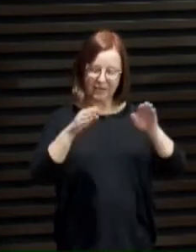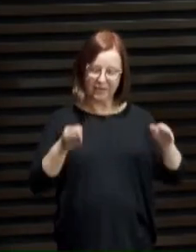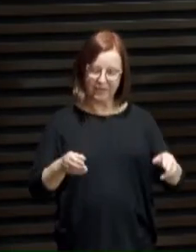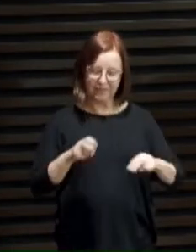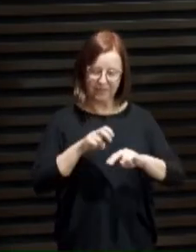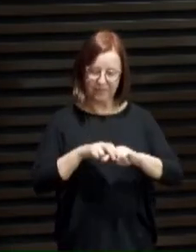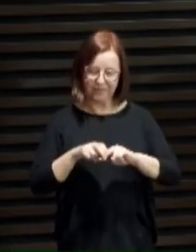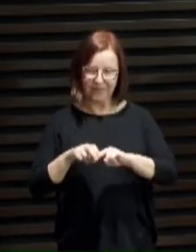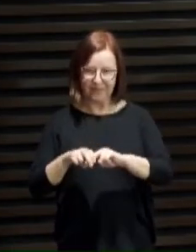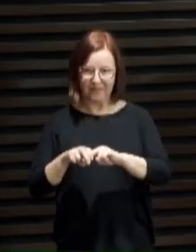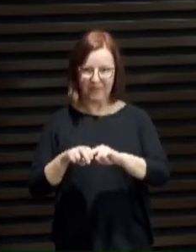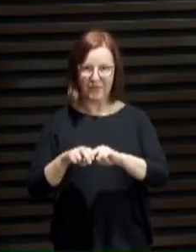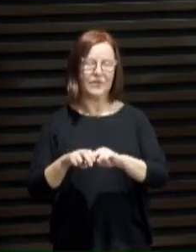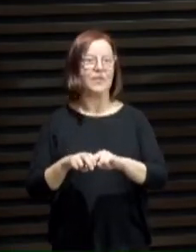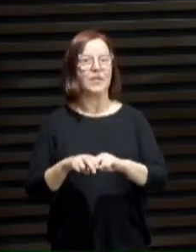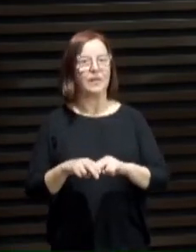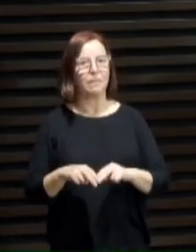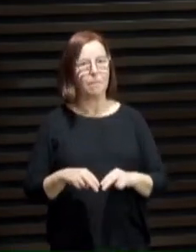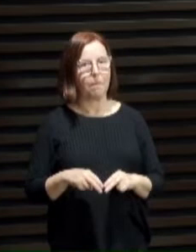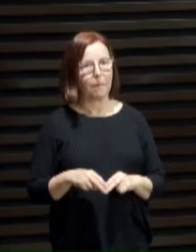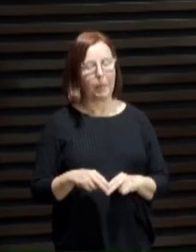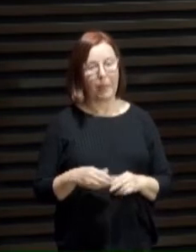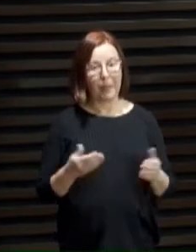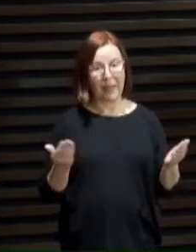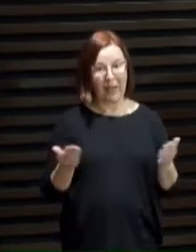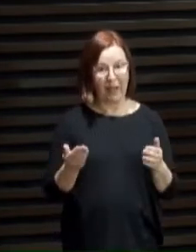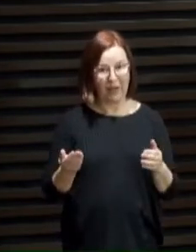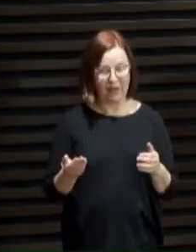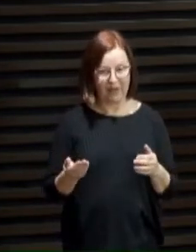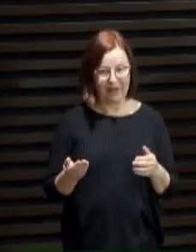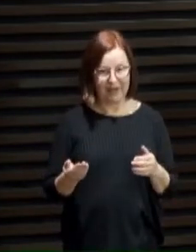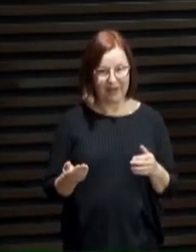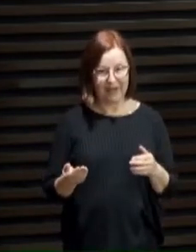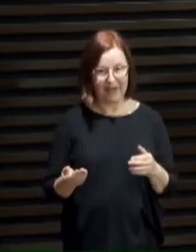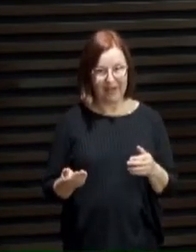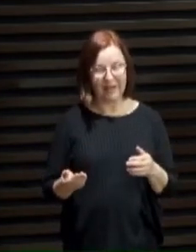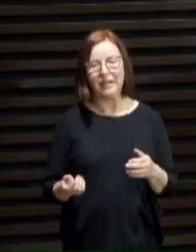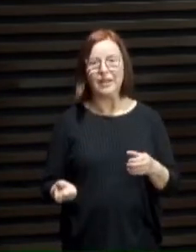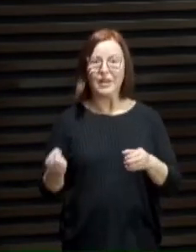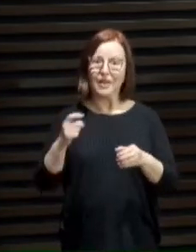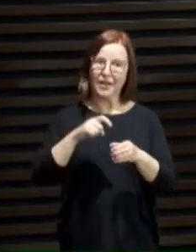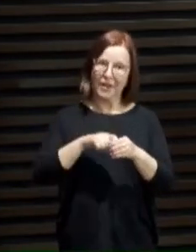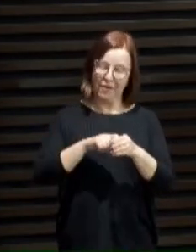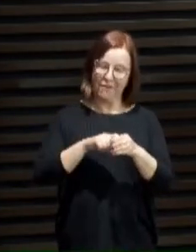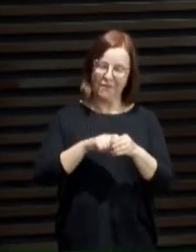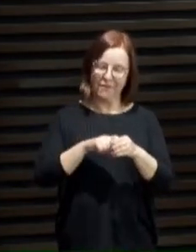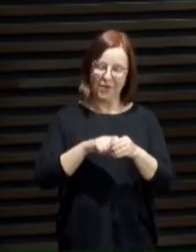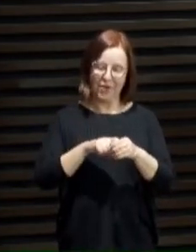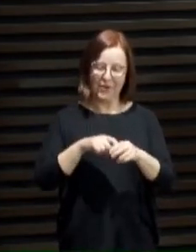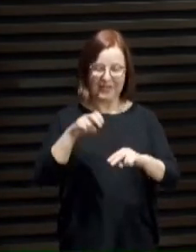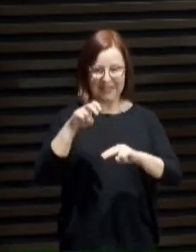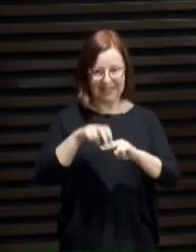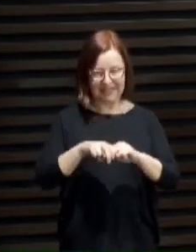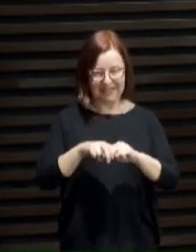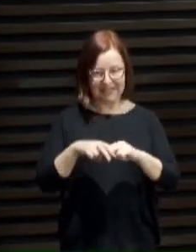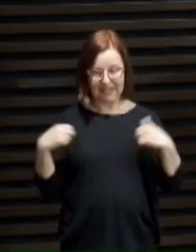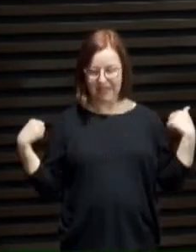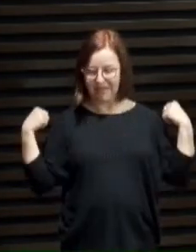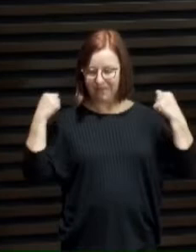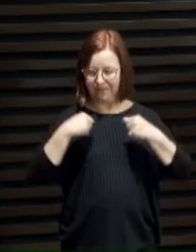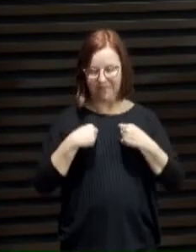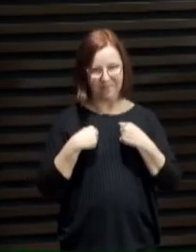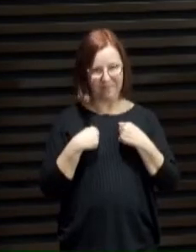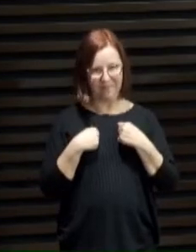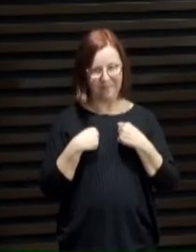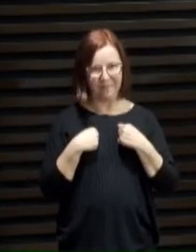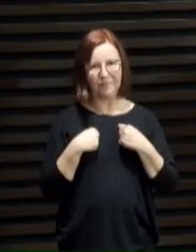capa de novo. Quando ele bota a sua capa, antes de ensinar, Jesus volta